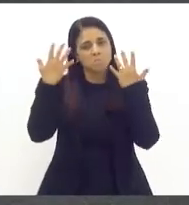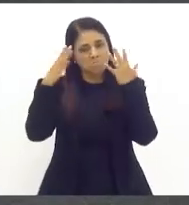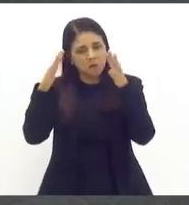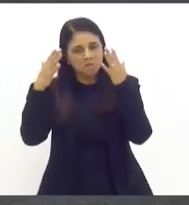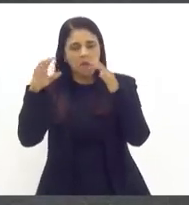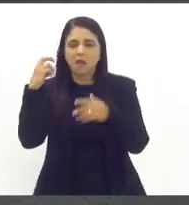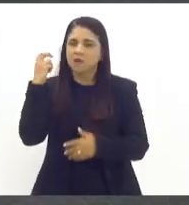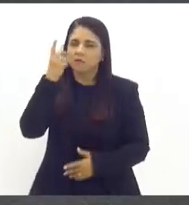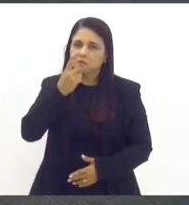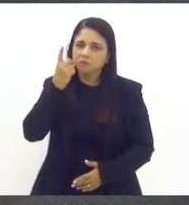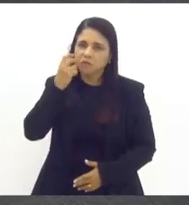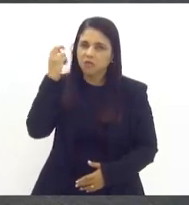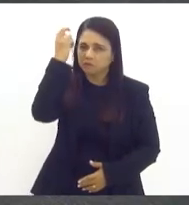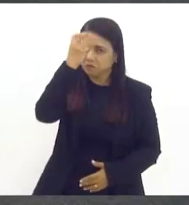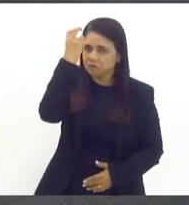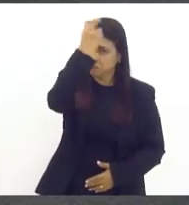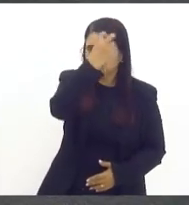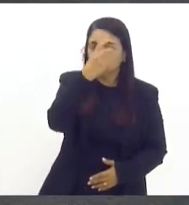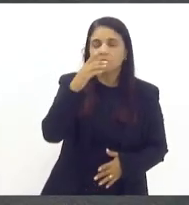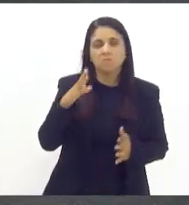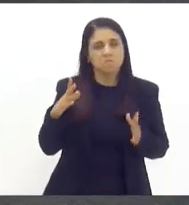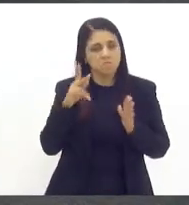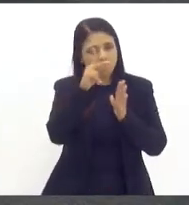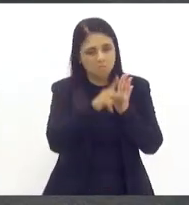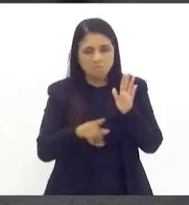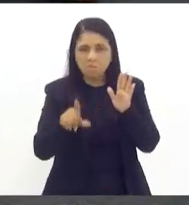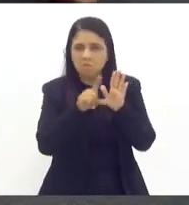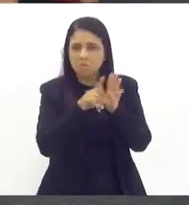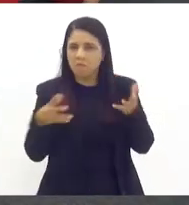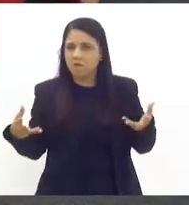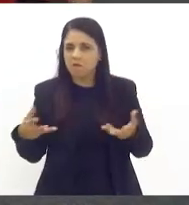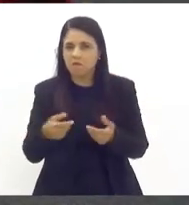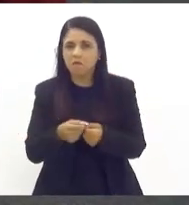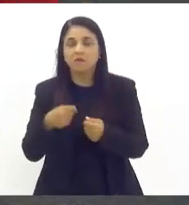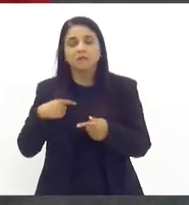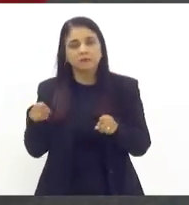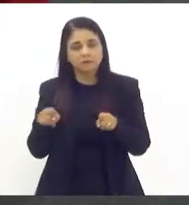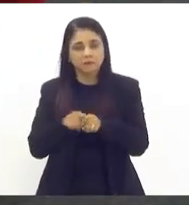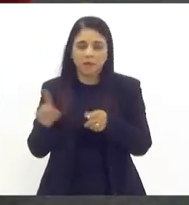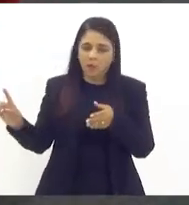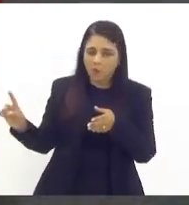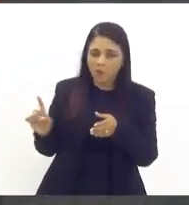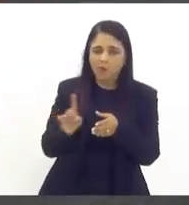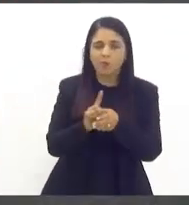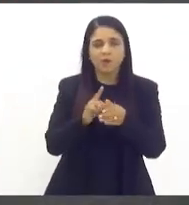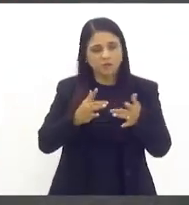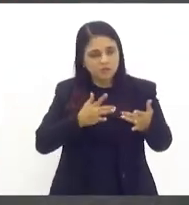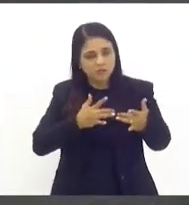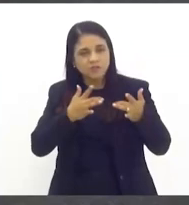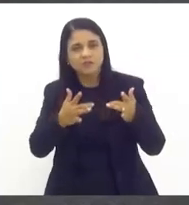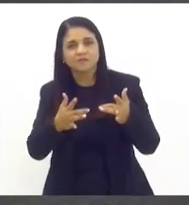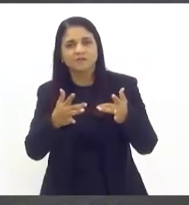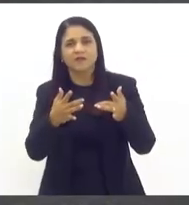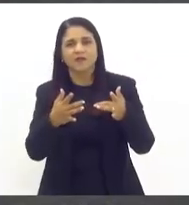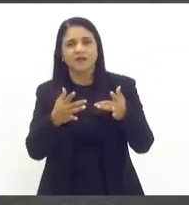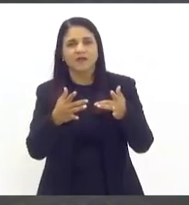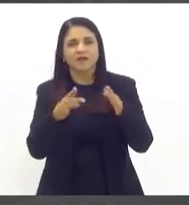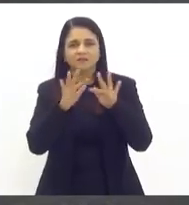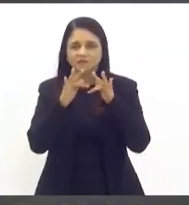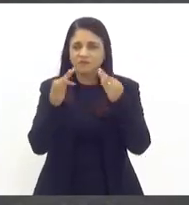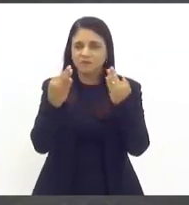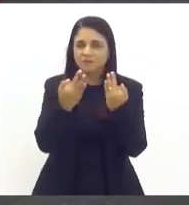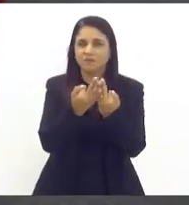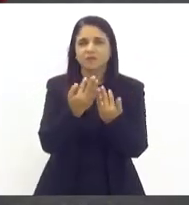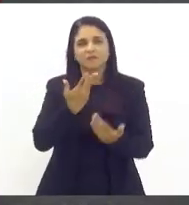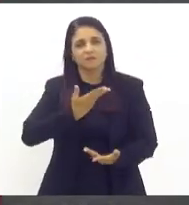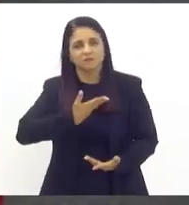deputada Verônica Lima pelo excelente projeto e também minha irmã aí na solidariedade Aos familiares